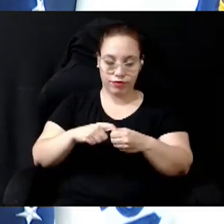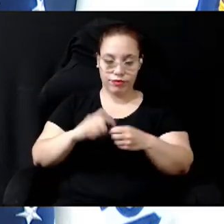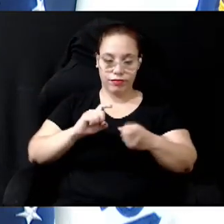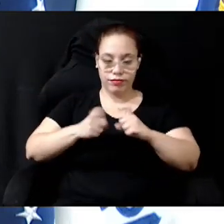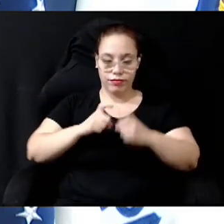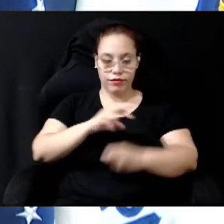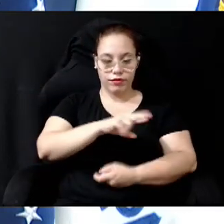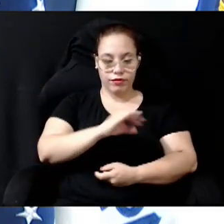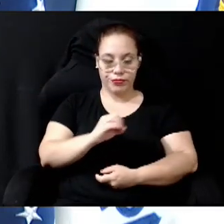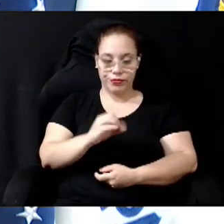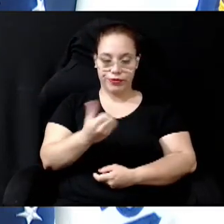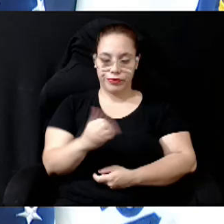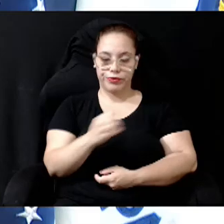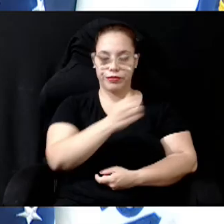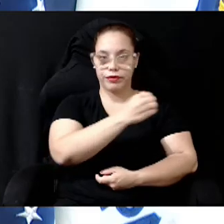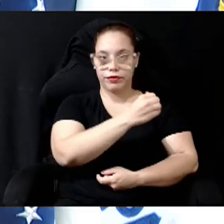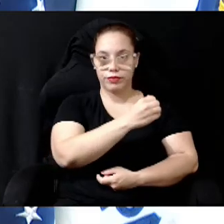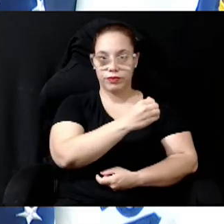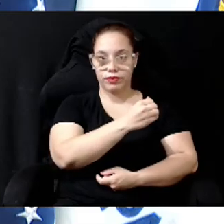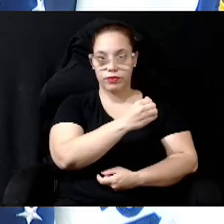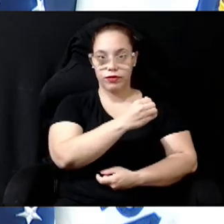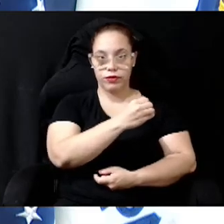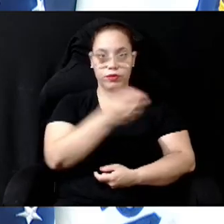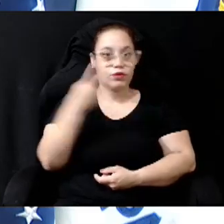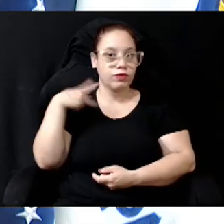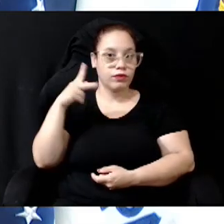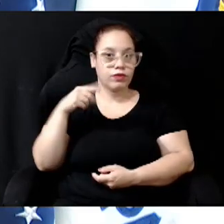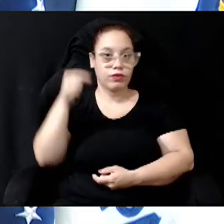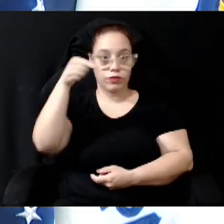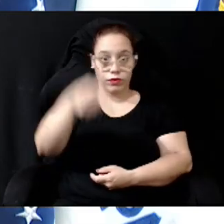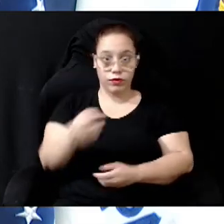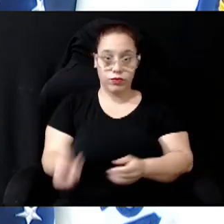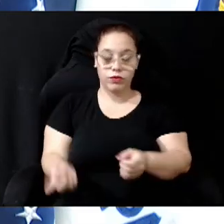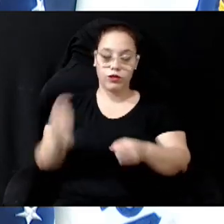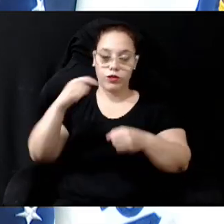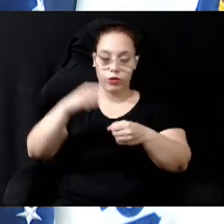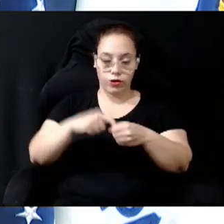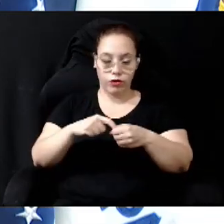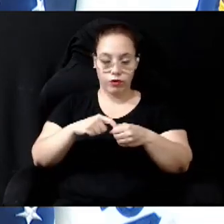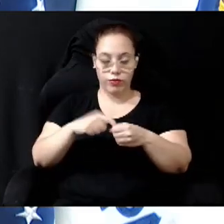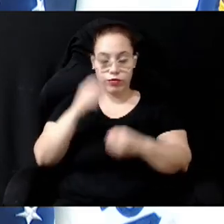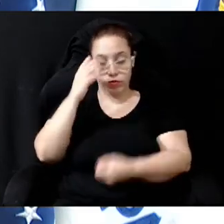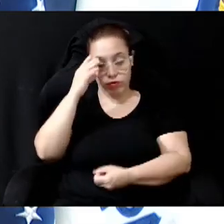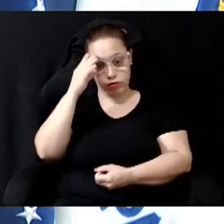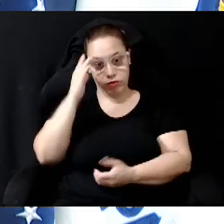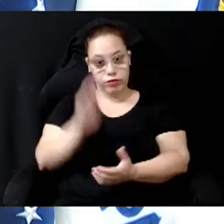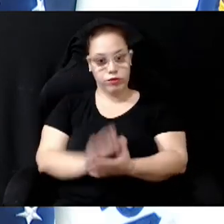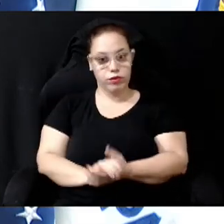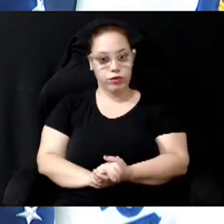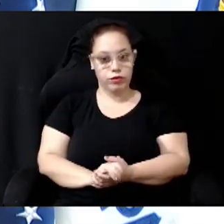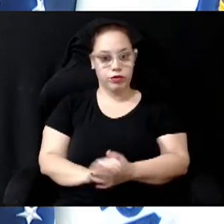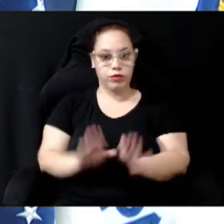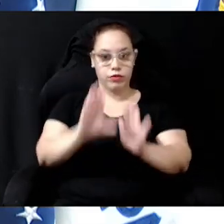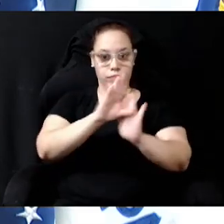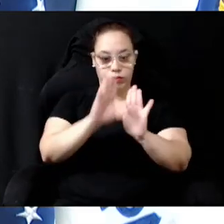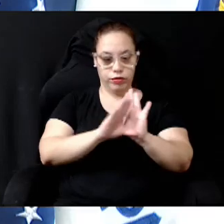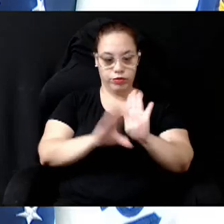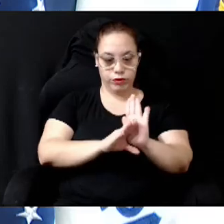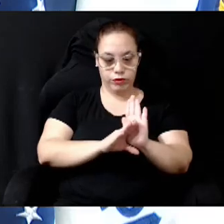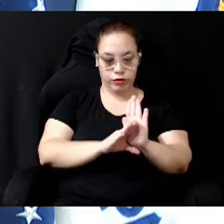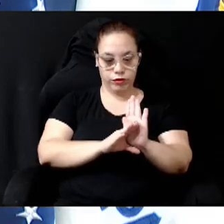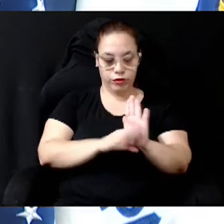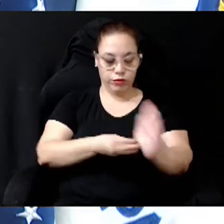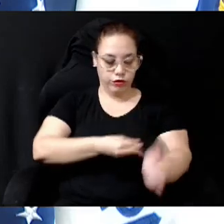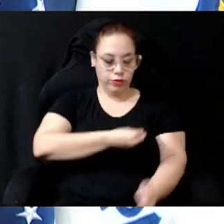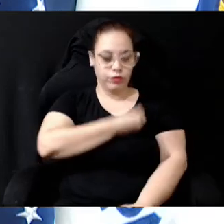número 66. Os vereadores já estão voltando e você fica com a nossa programação. Nós estamos ao vivo